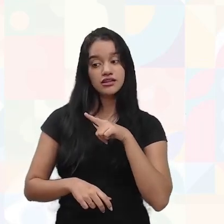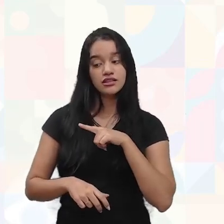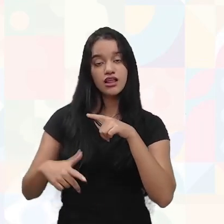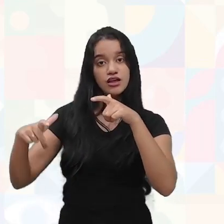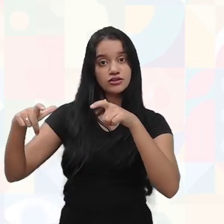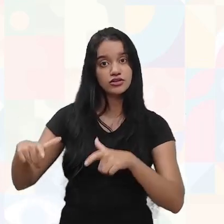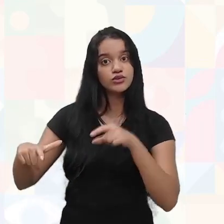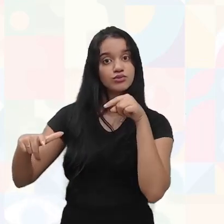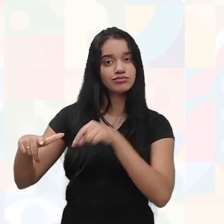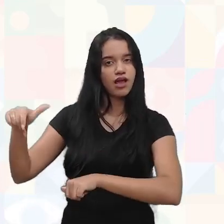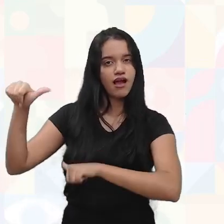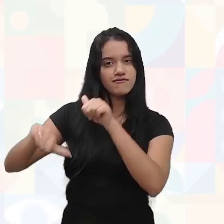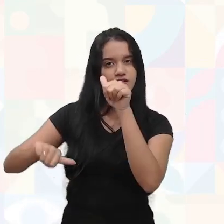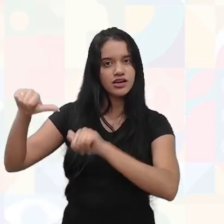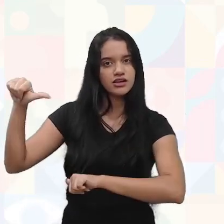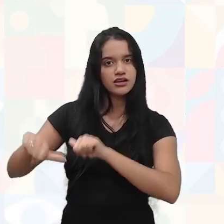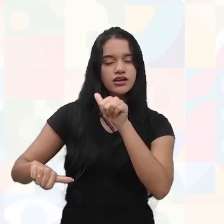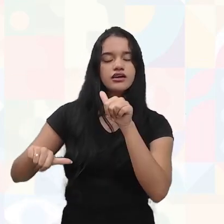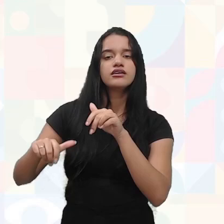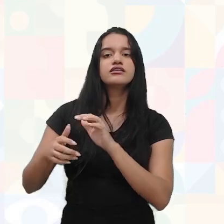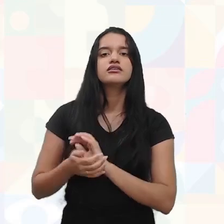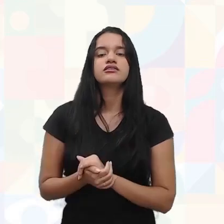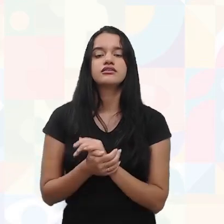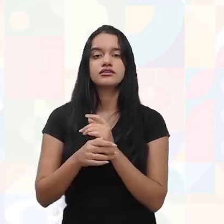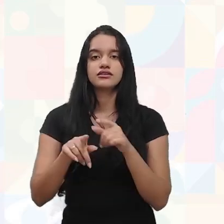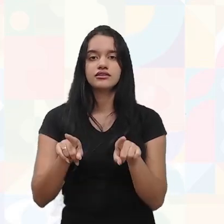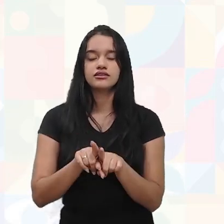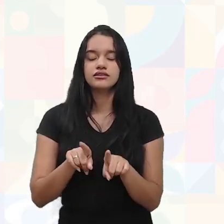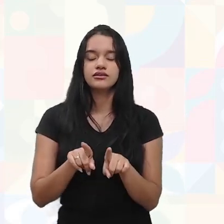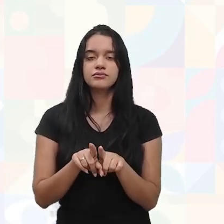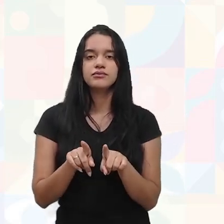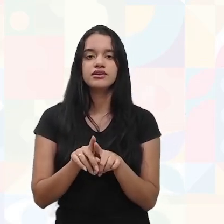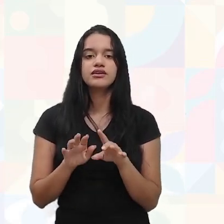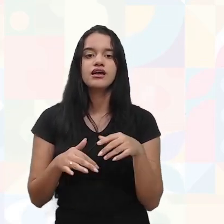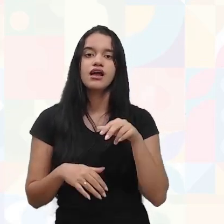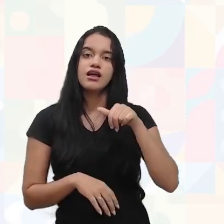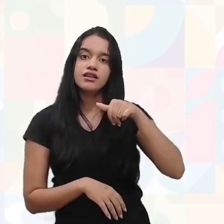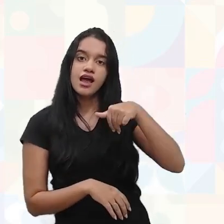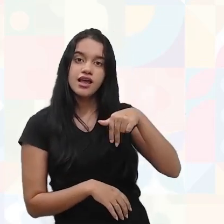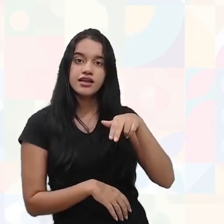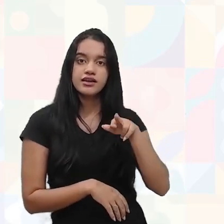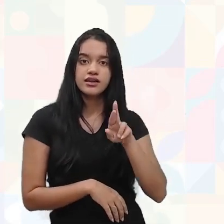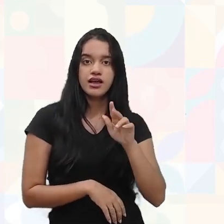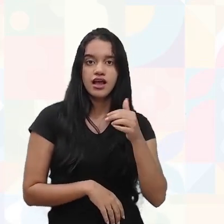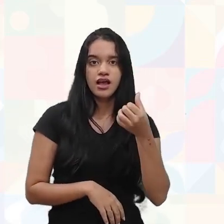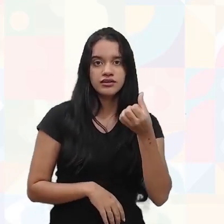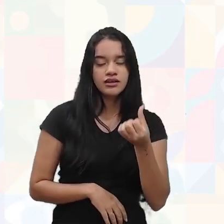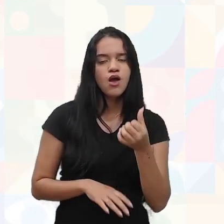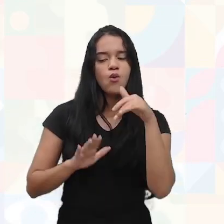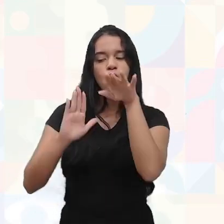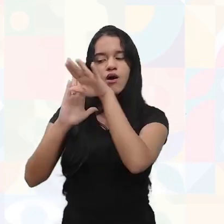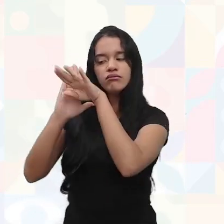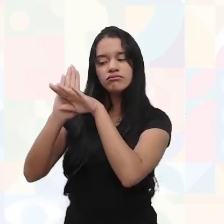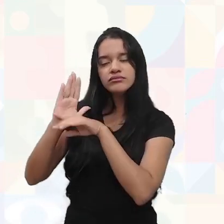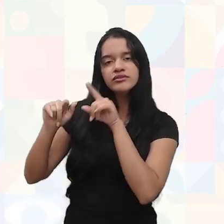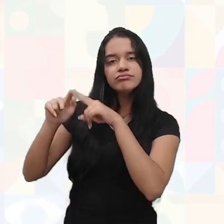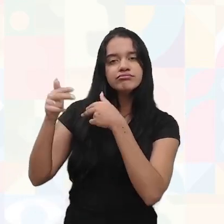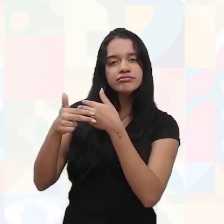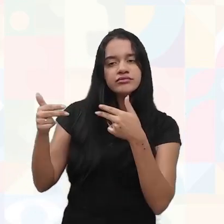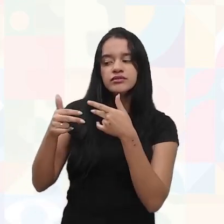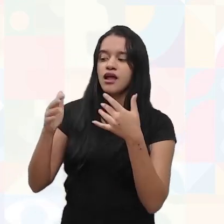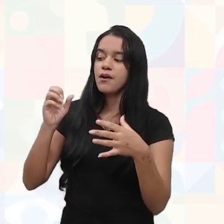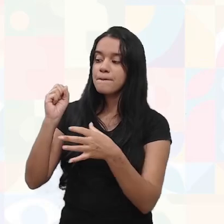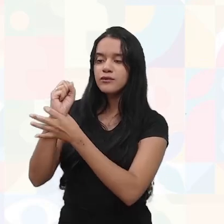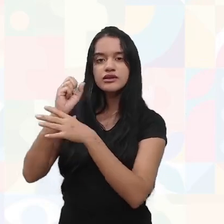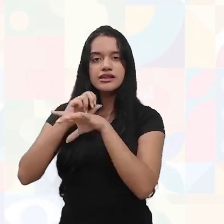ocupacionais avaliados, o dispositivo no anexo 1 da NR6, que é uma lista de equipamentos de proteção individual que